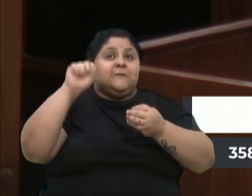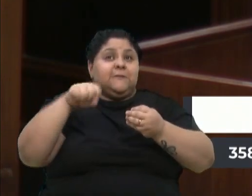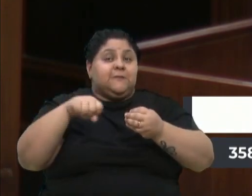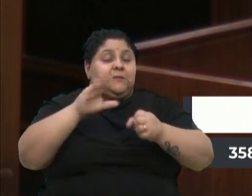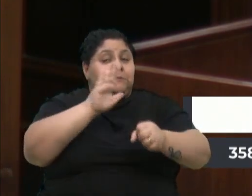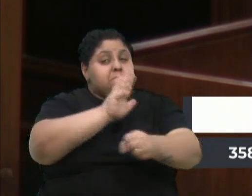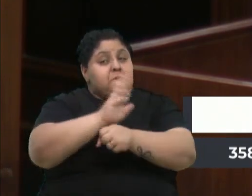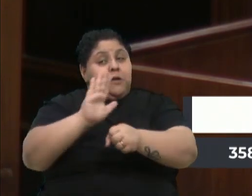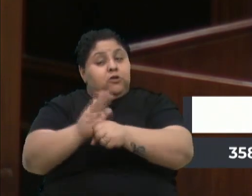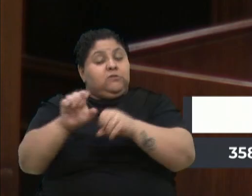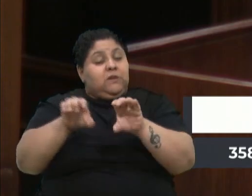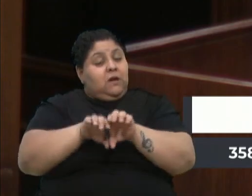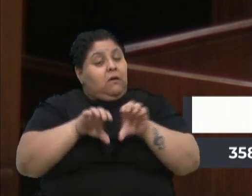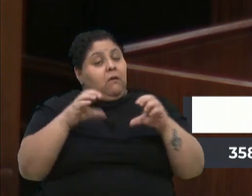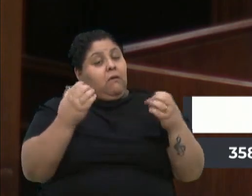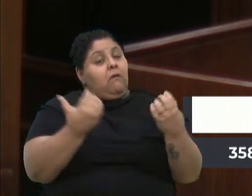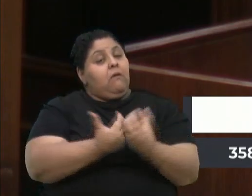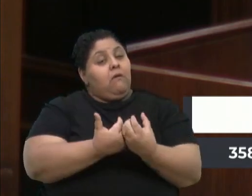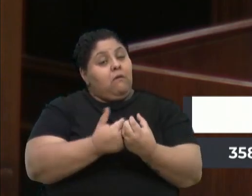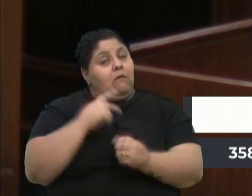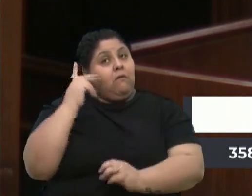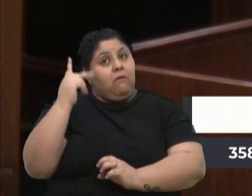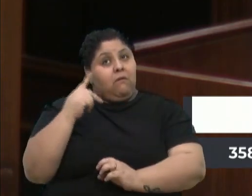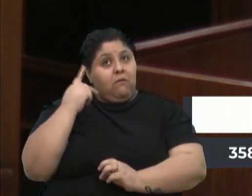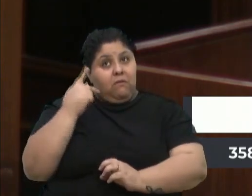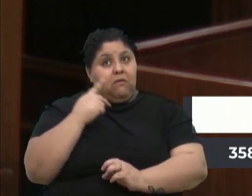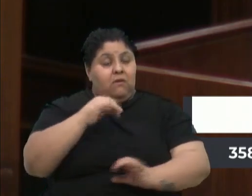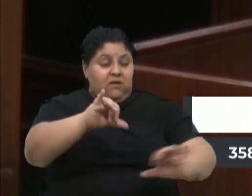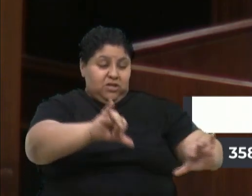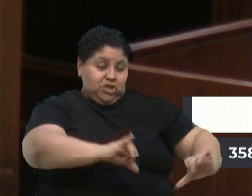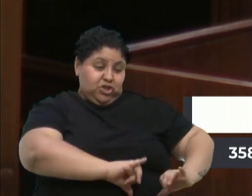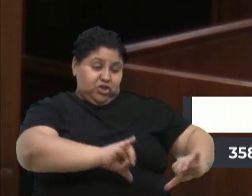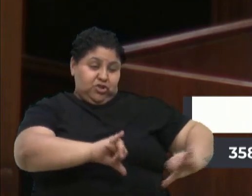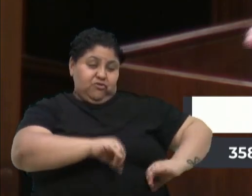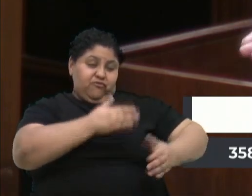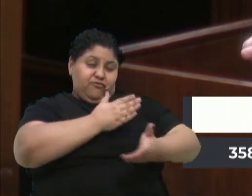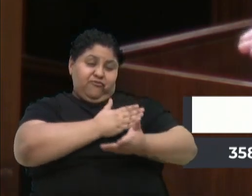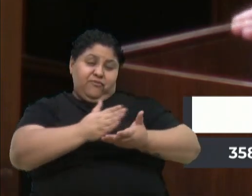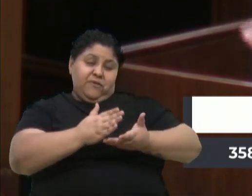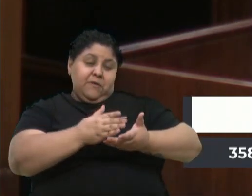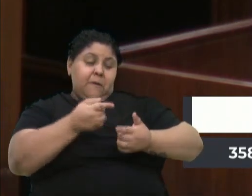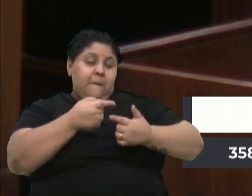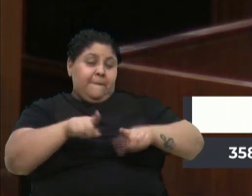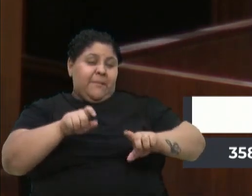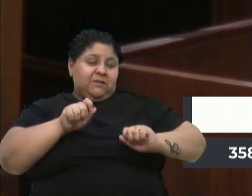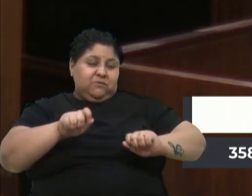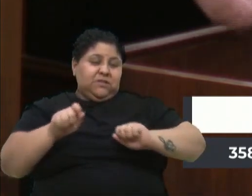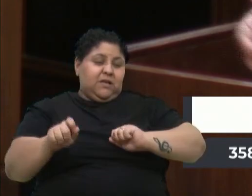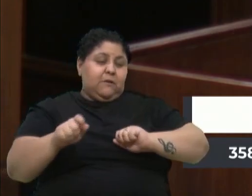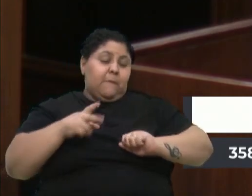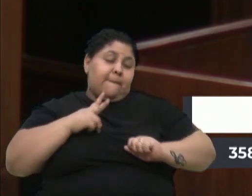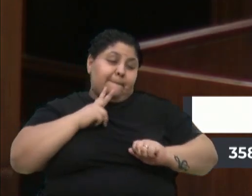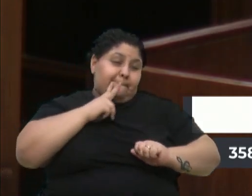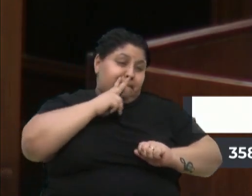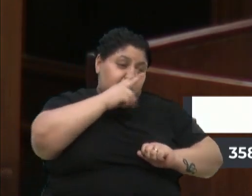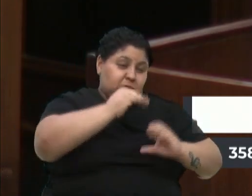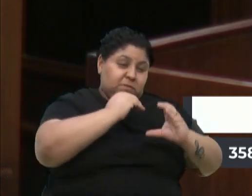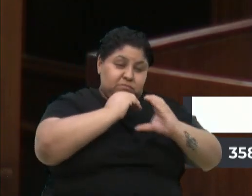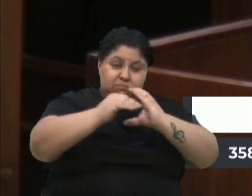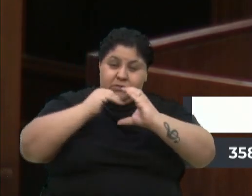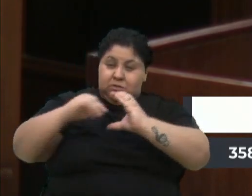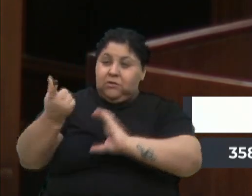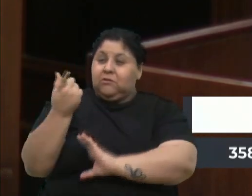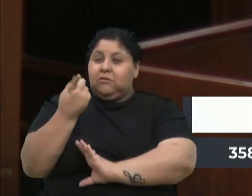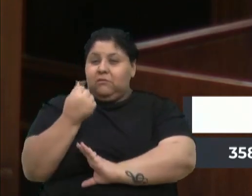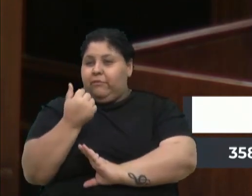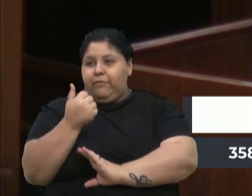beneficiar a comunidade, que é o vereador que tanto sofre lá na ponta e não tem esse poder de destinar nem para uma área verde. Se eu tivesse,